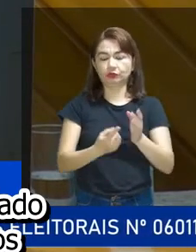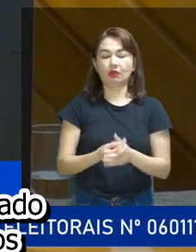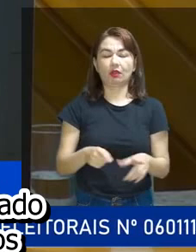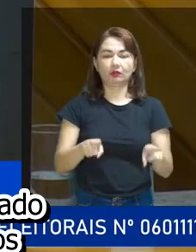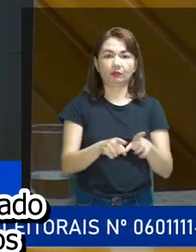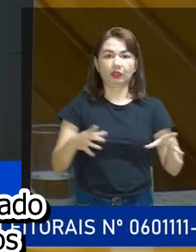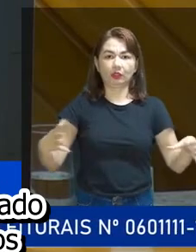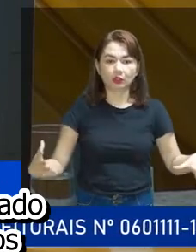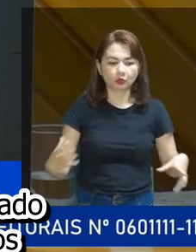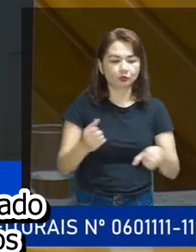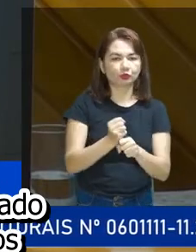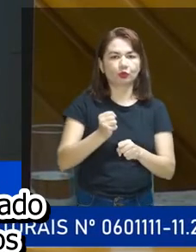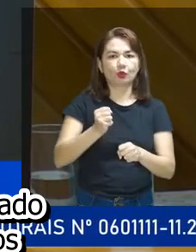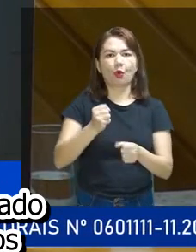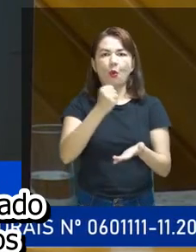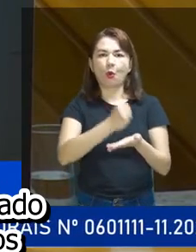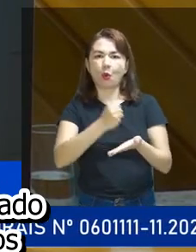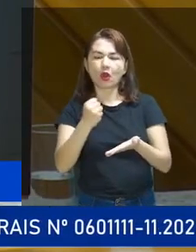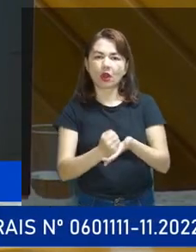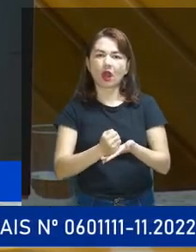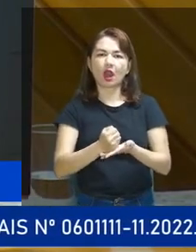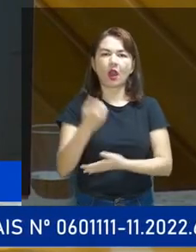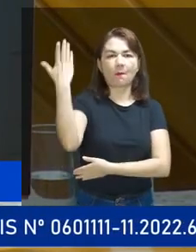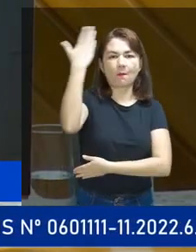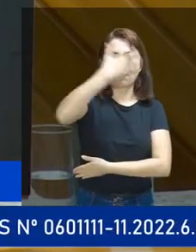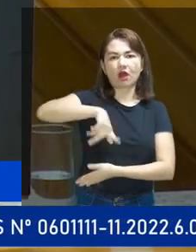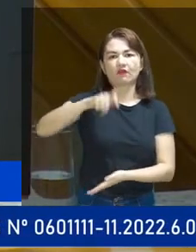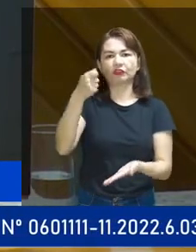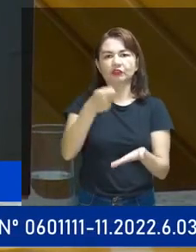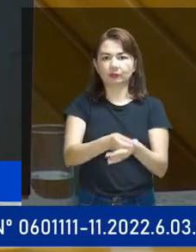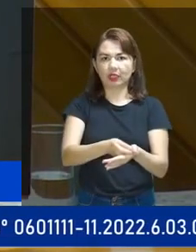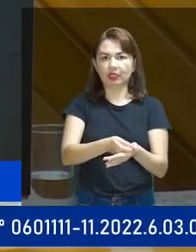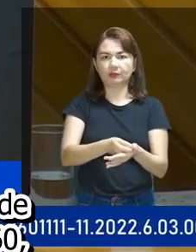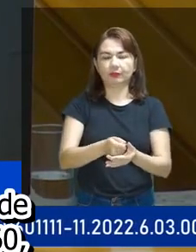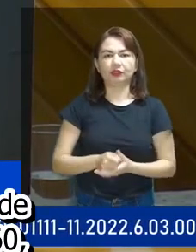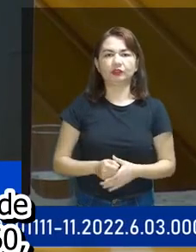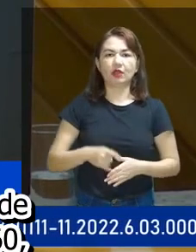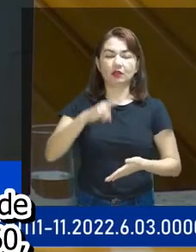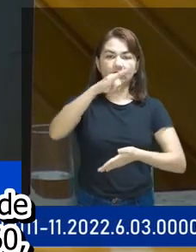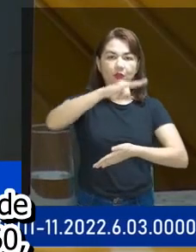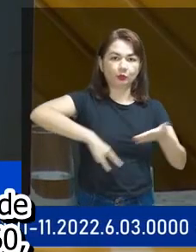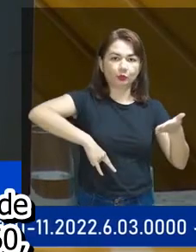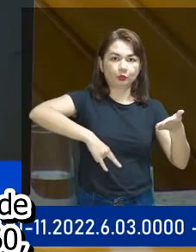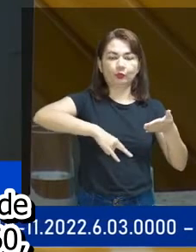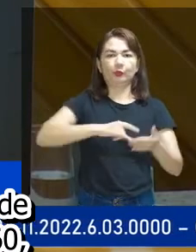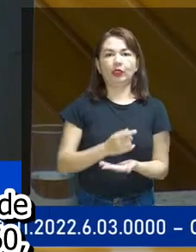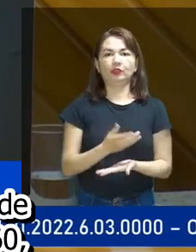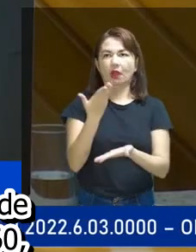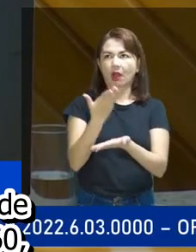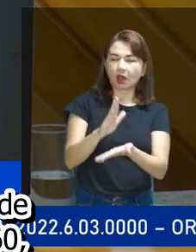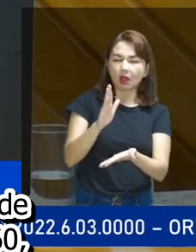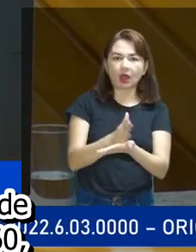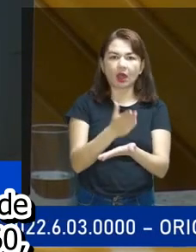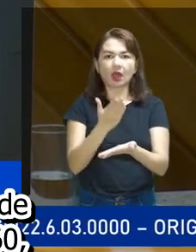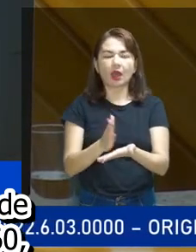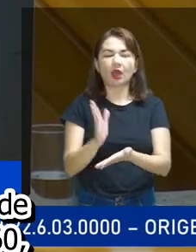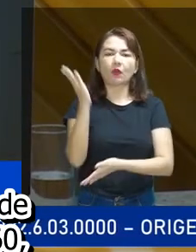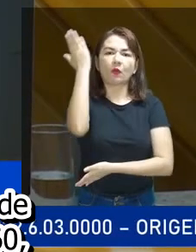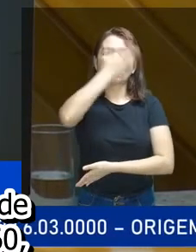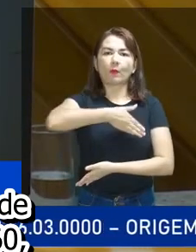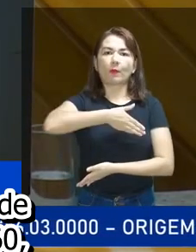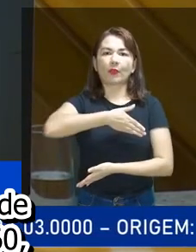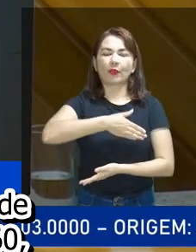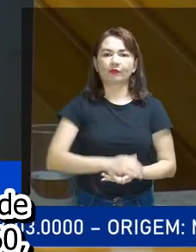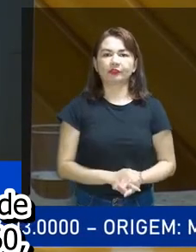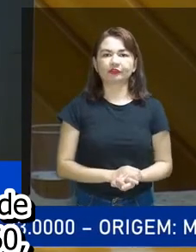foram juntados contratos e comprovantes de pagamento, documentos alternativos para a